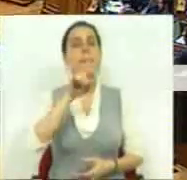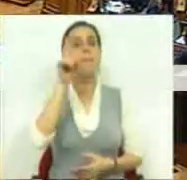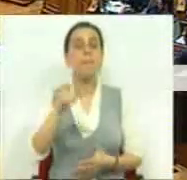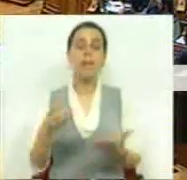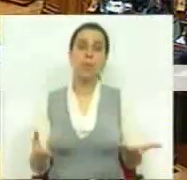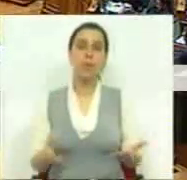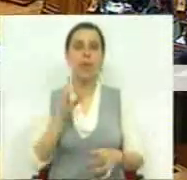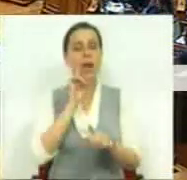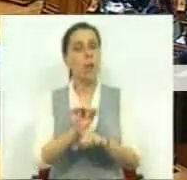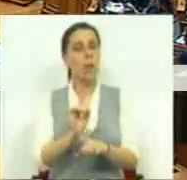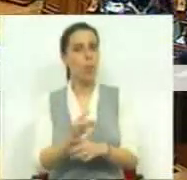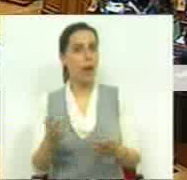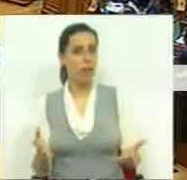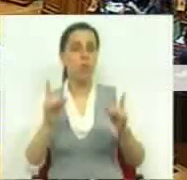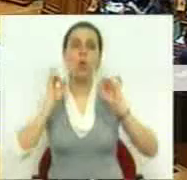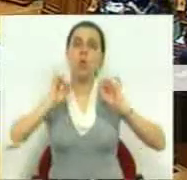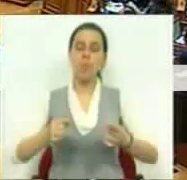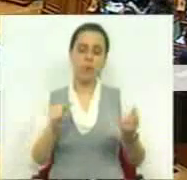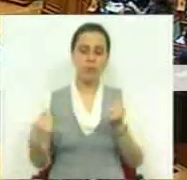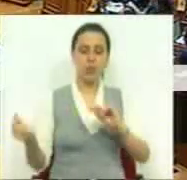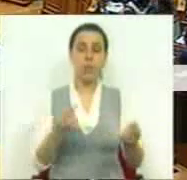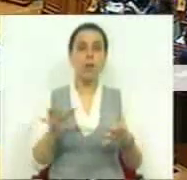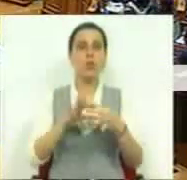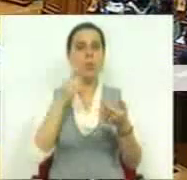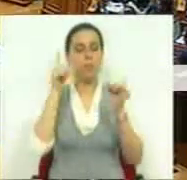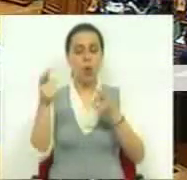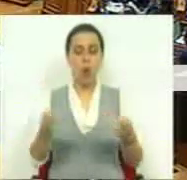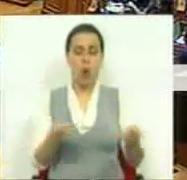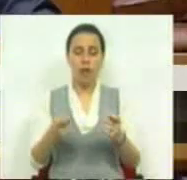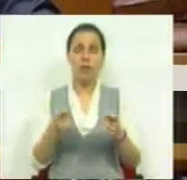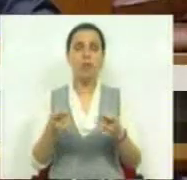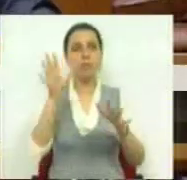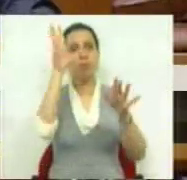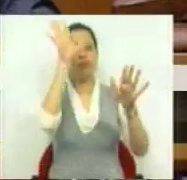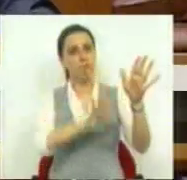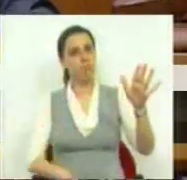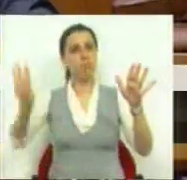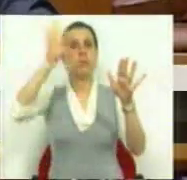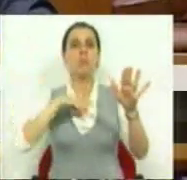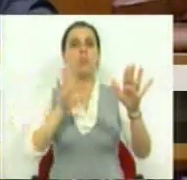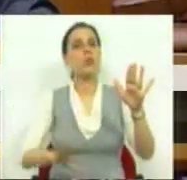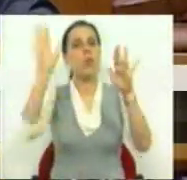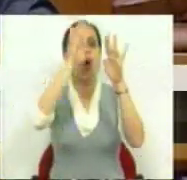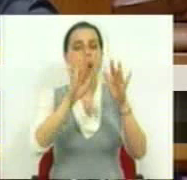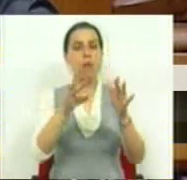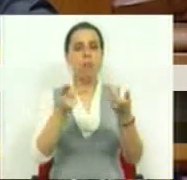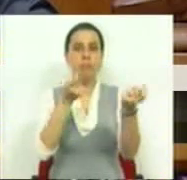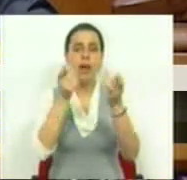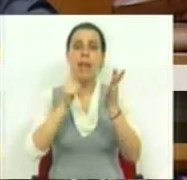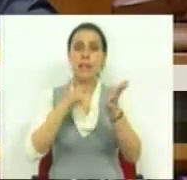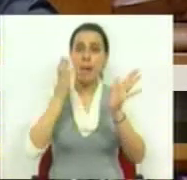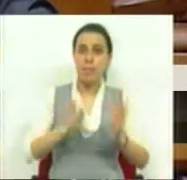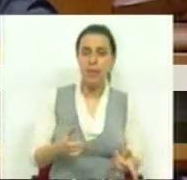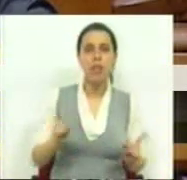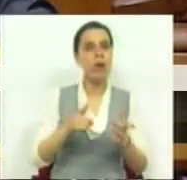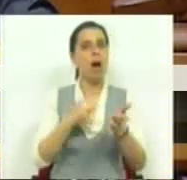que se coloca quando iniciamos um debate sobre a reorganização administrativa do país é se ela é